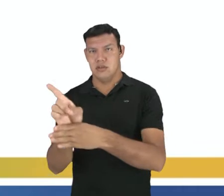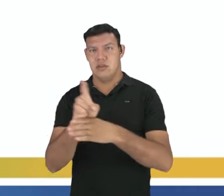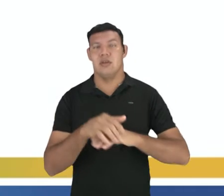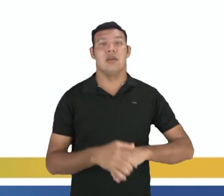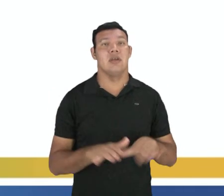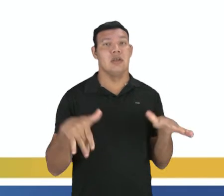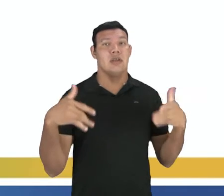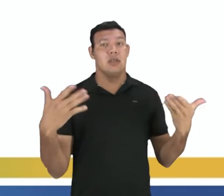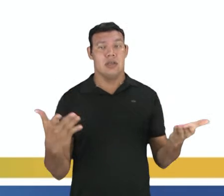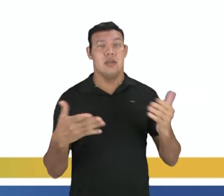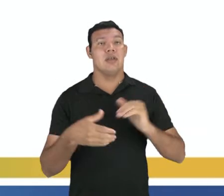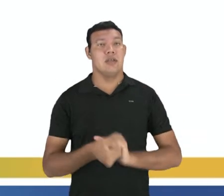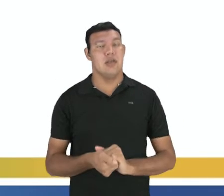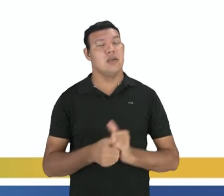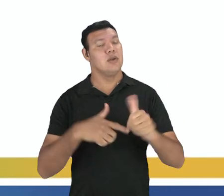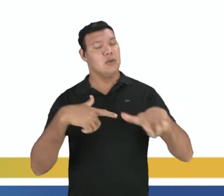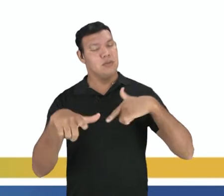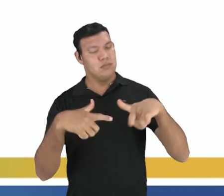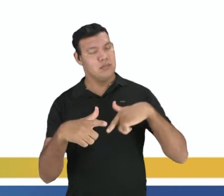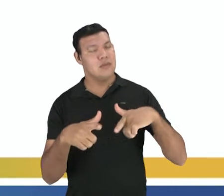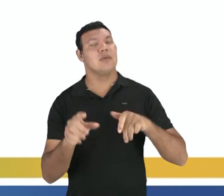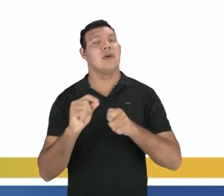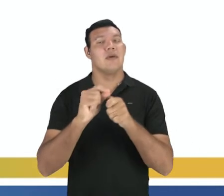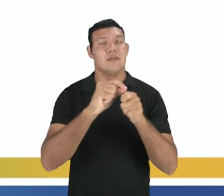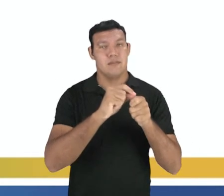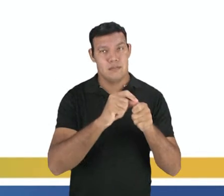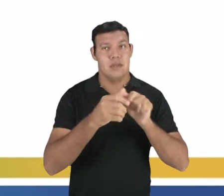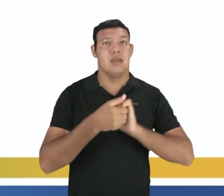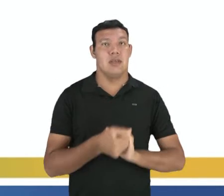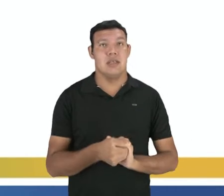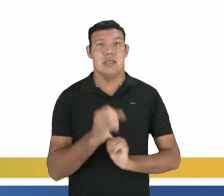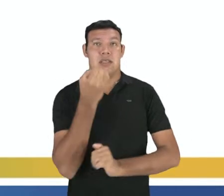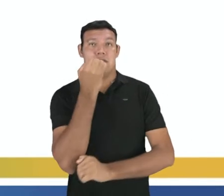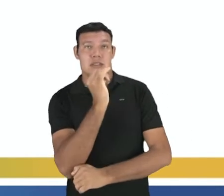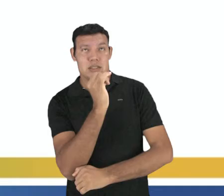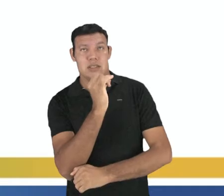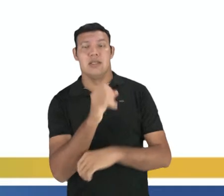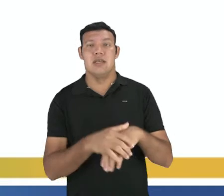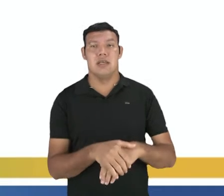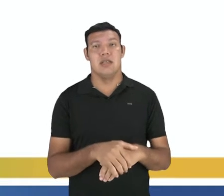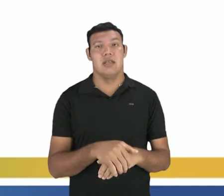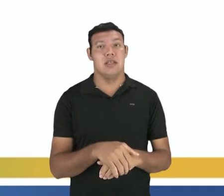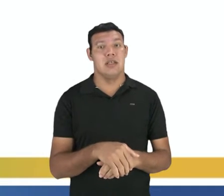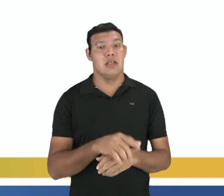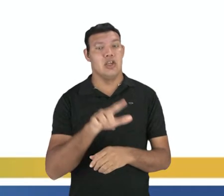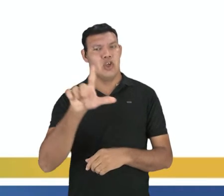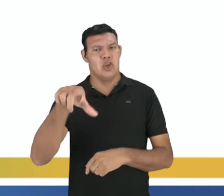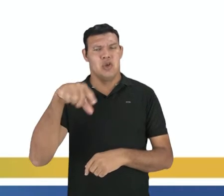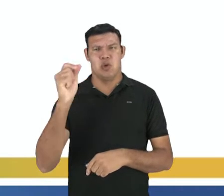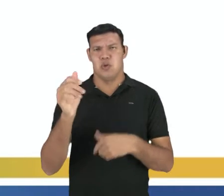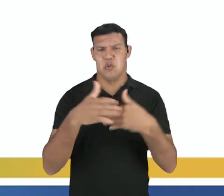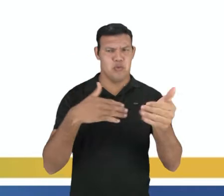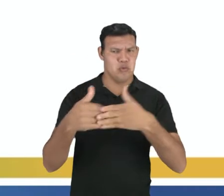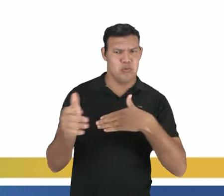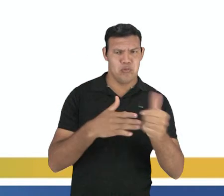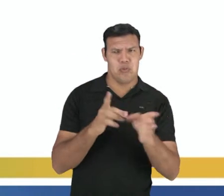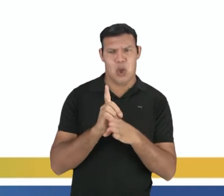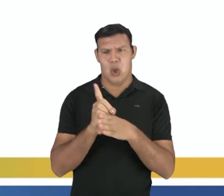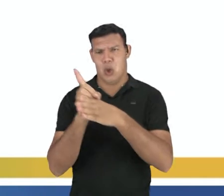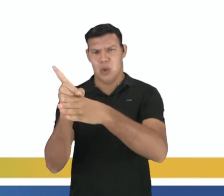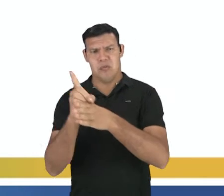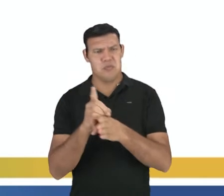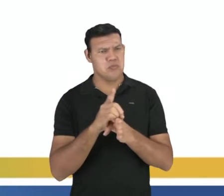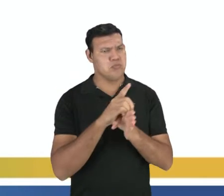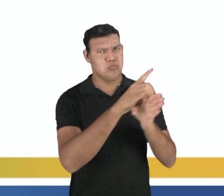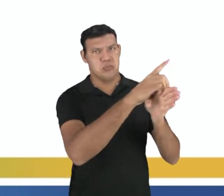essa situação aqui ó vai ser um trabalho realizado Ok mas se você escolher outra trajetória por exemplo se você trouxesse para cá